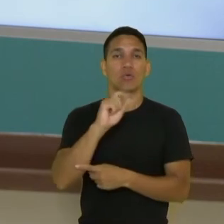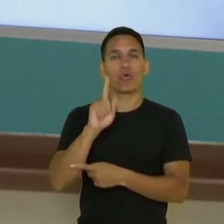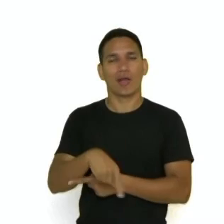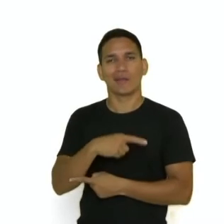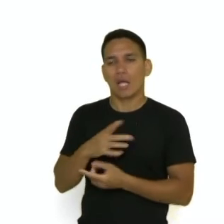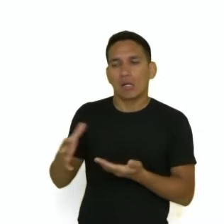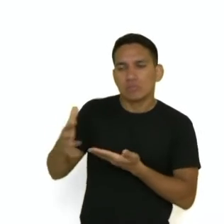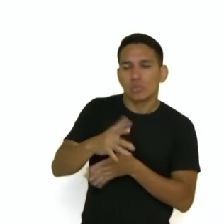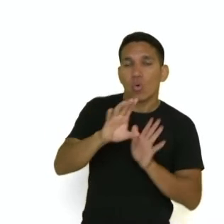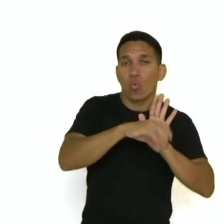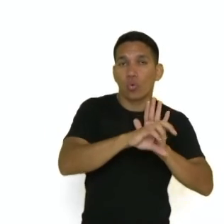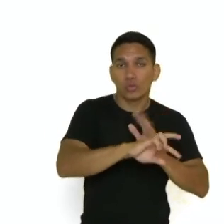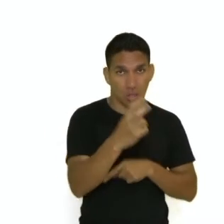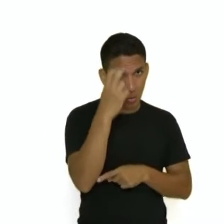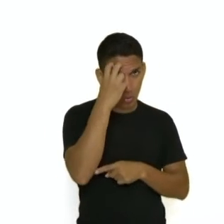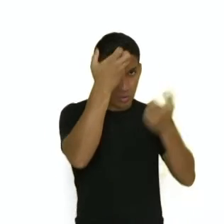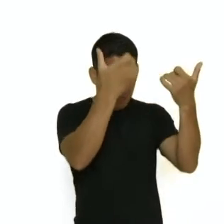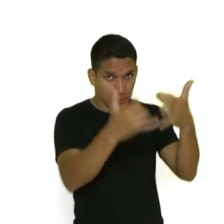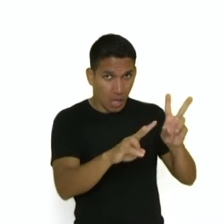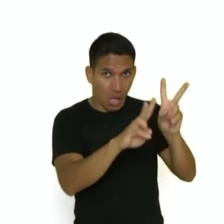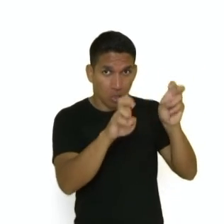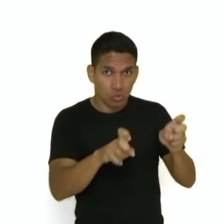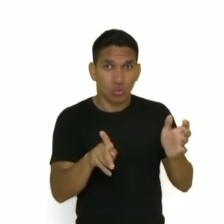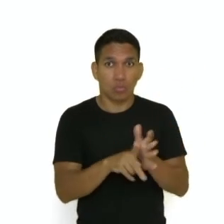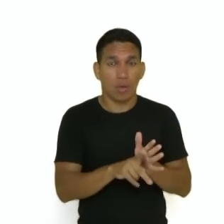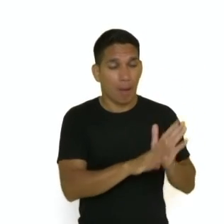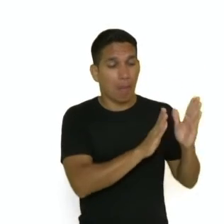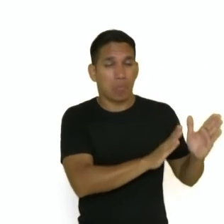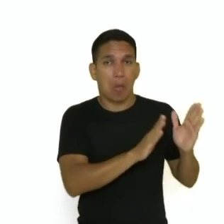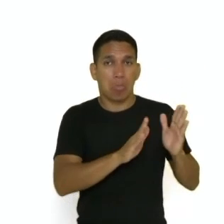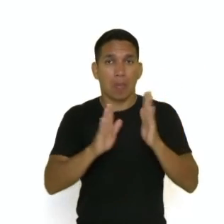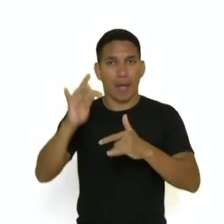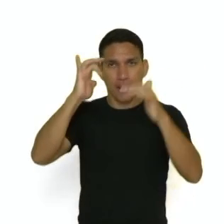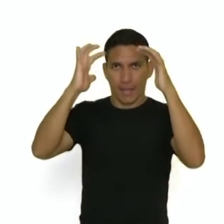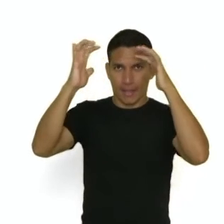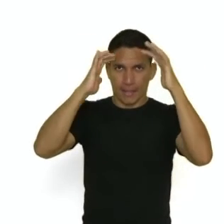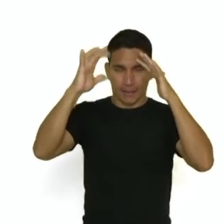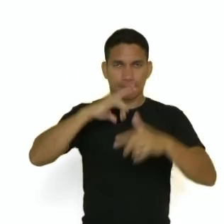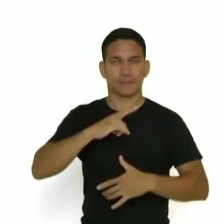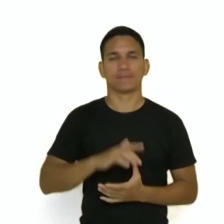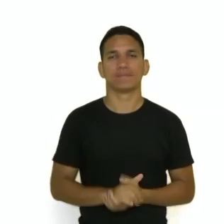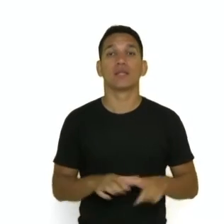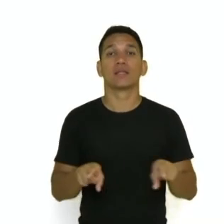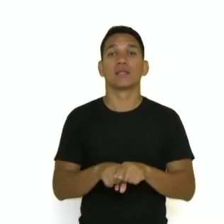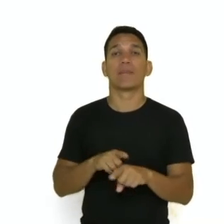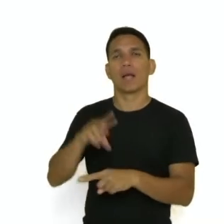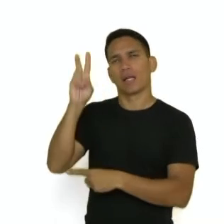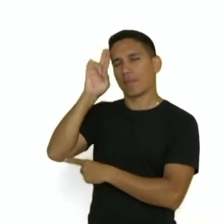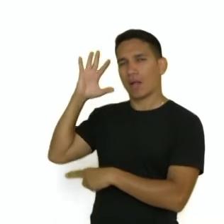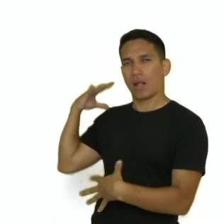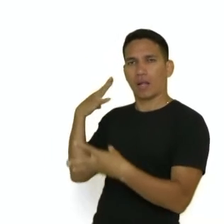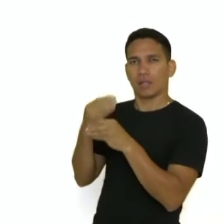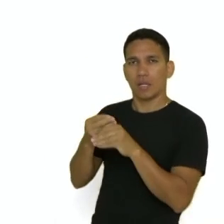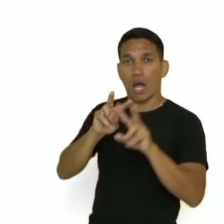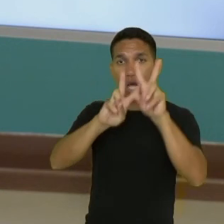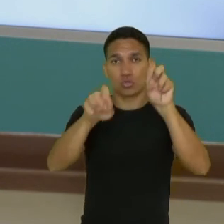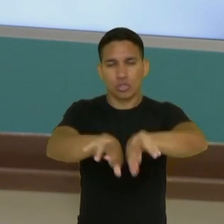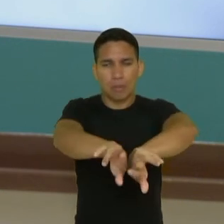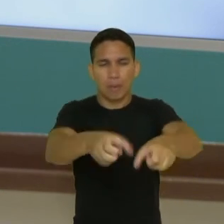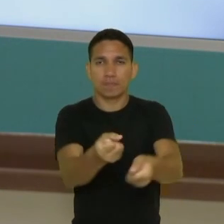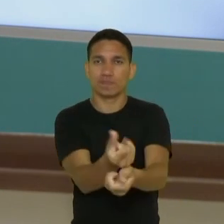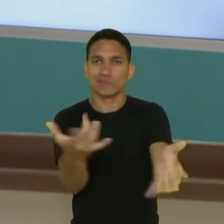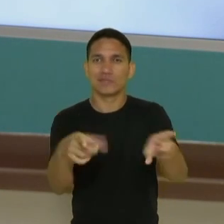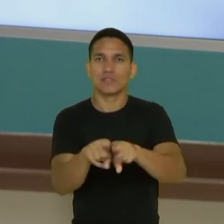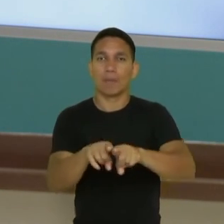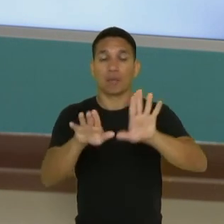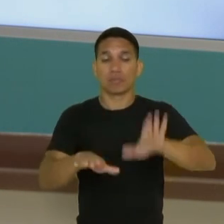de cultura considerando suas fases de reflexão. Retomamos os conceitos de diversidade,